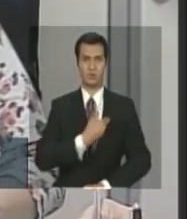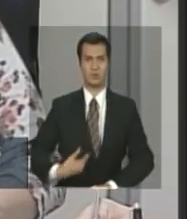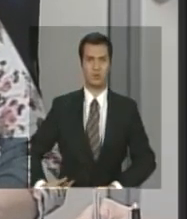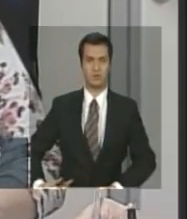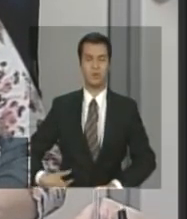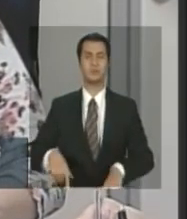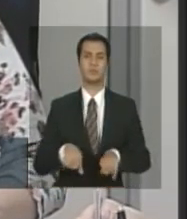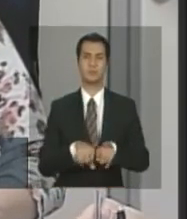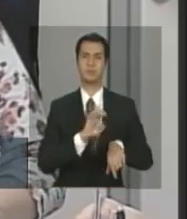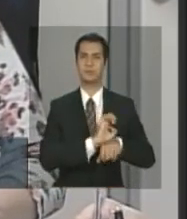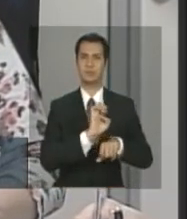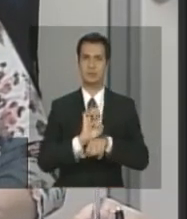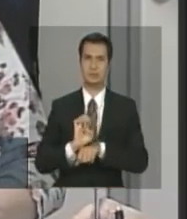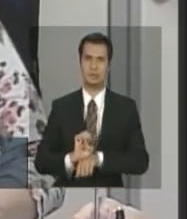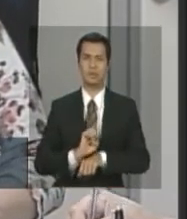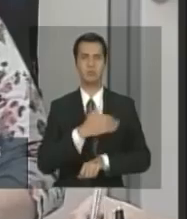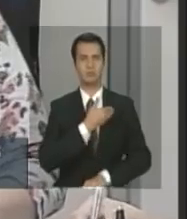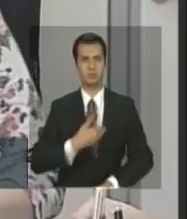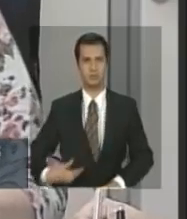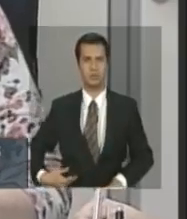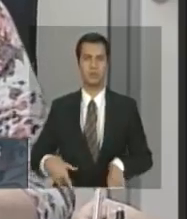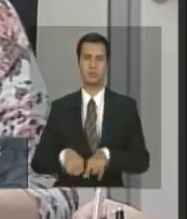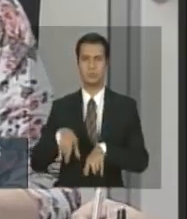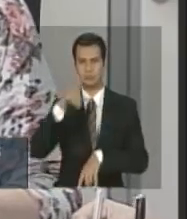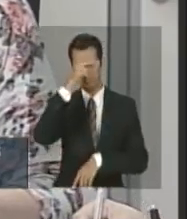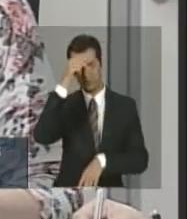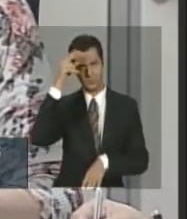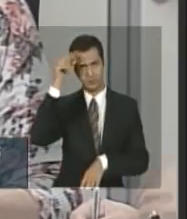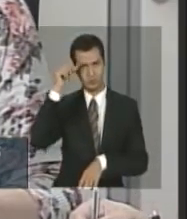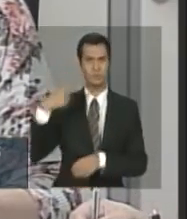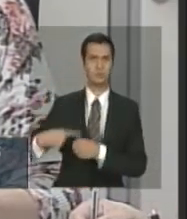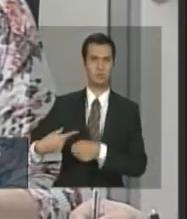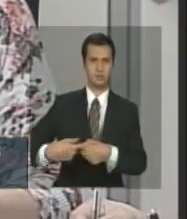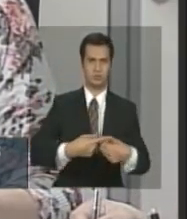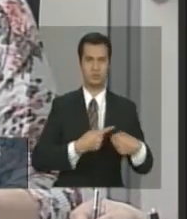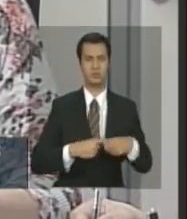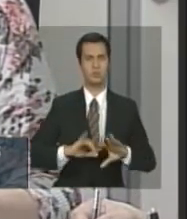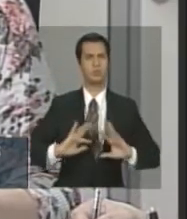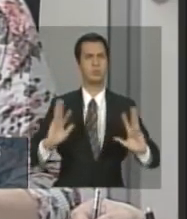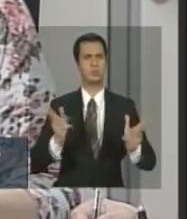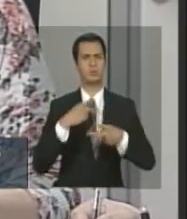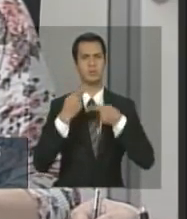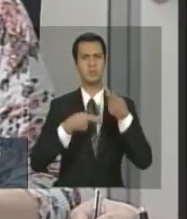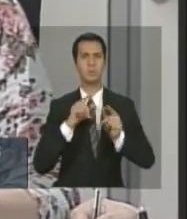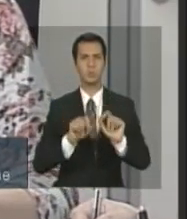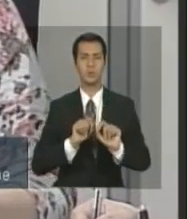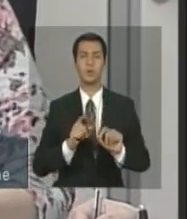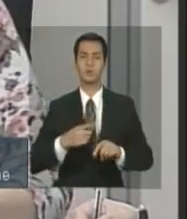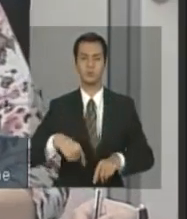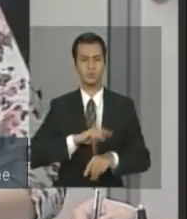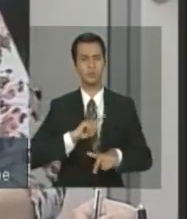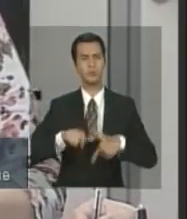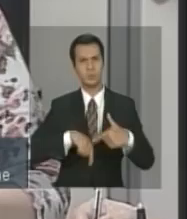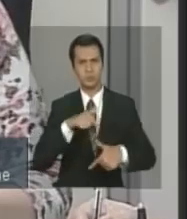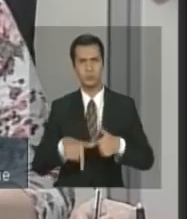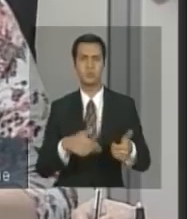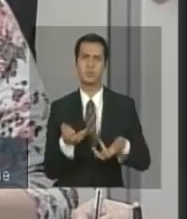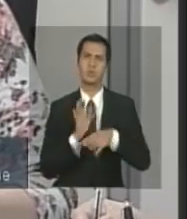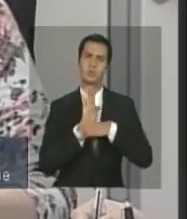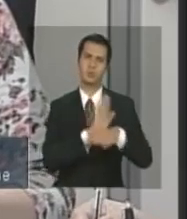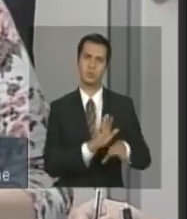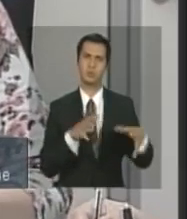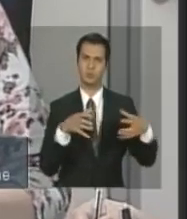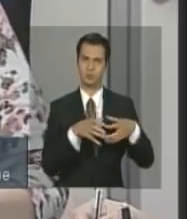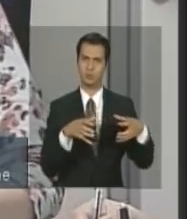União, como estados e municípios, ao olhar para esse público e garantir a sua inclusão no conjunto das